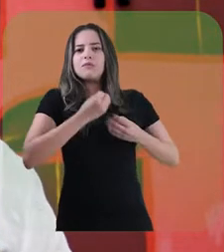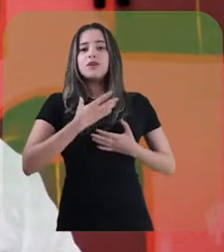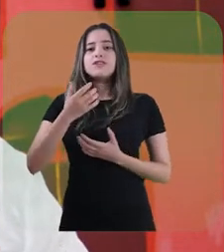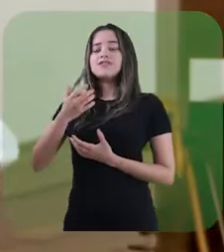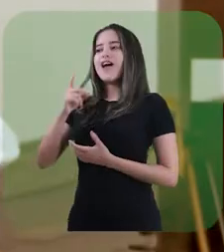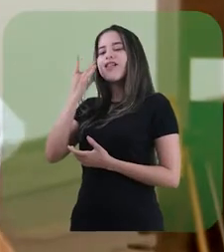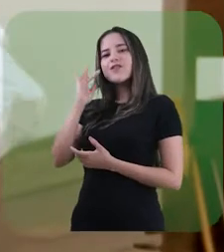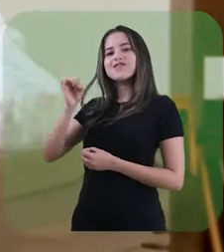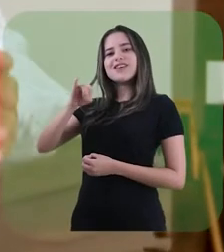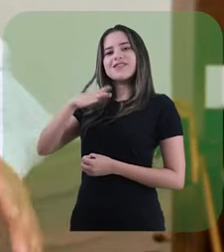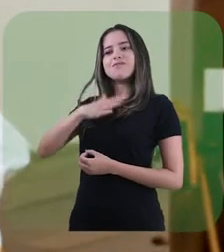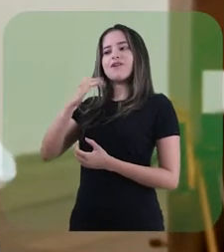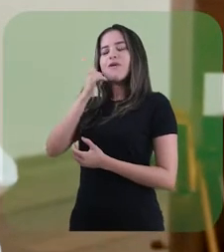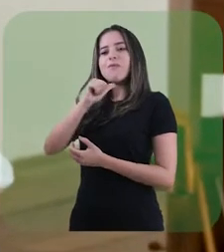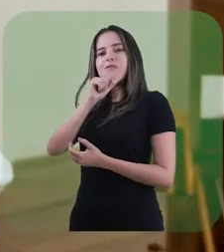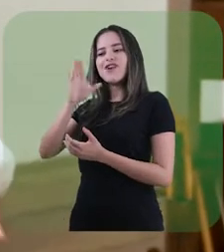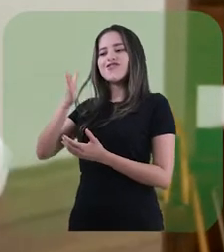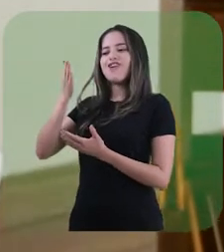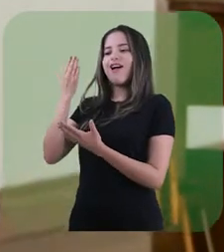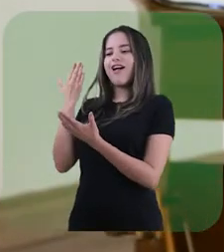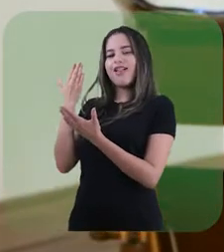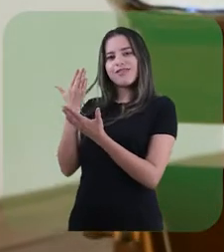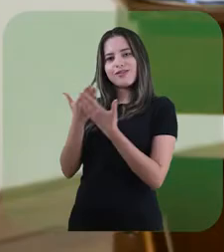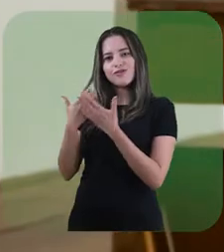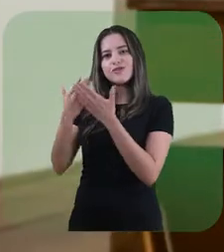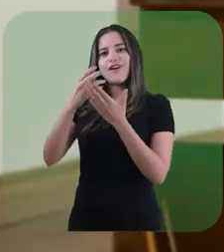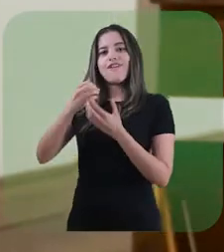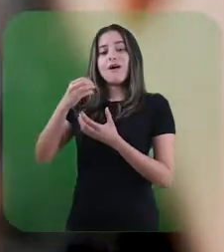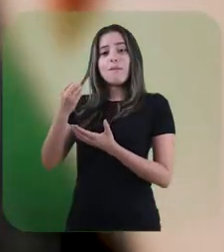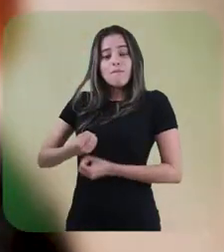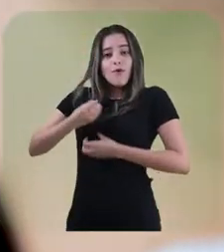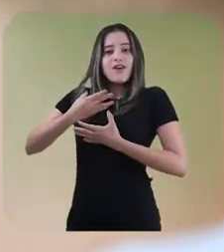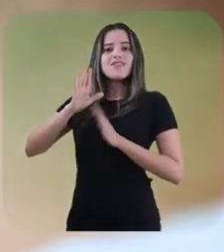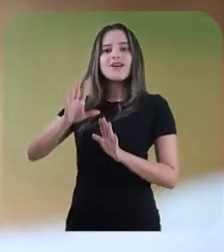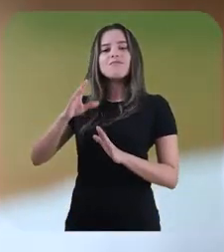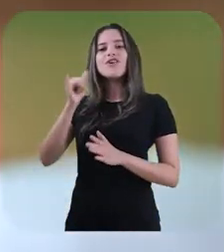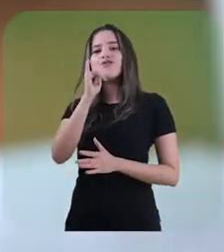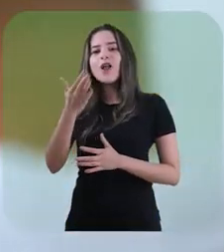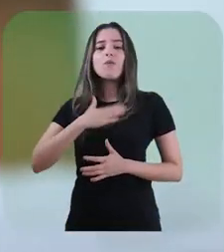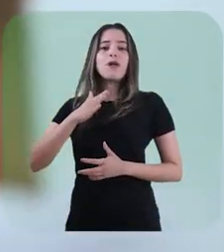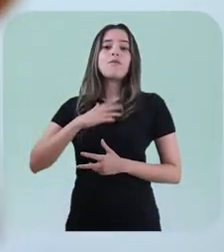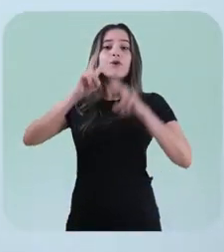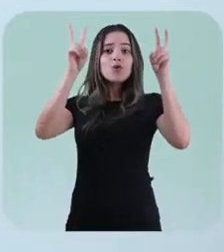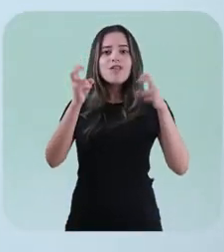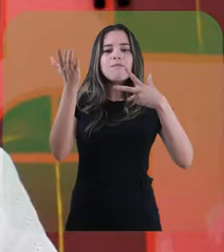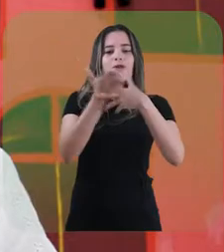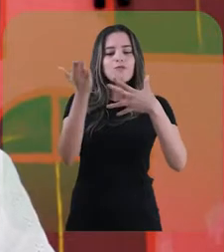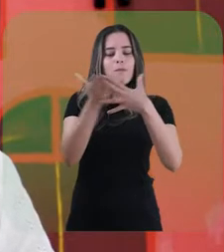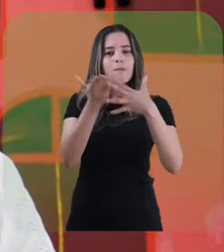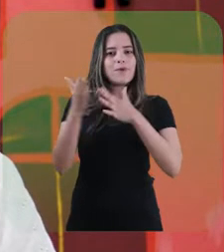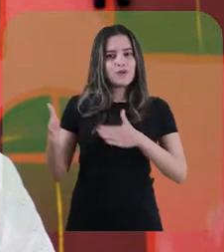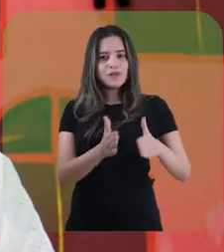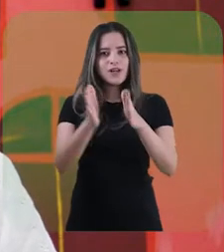Drummond de Andrade na época nas aulas dela mas ela recitou no meio do caminho a outra detalhe que eu te a lembrança terra